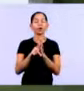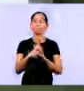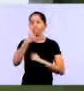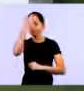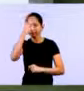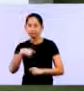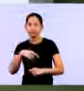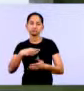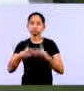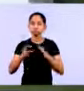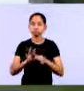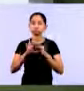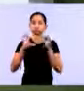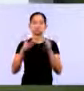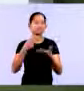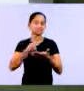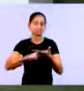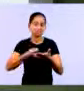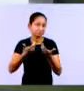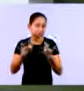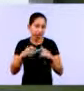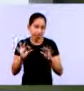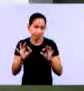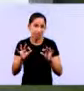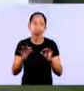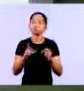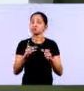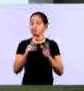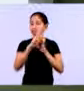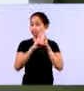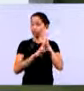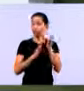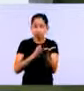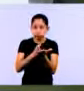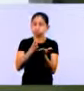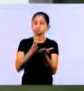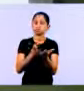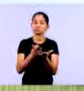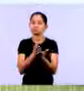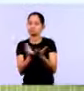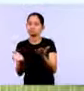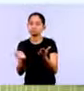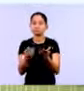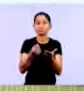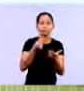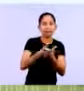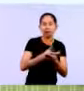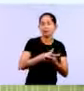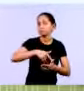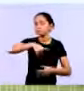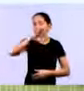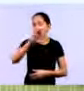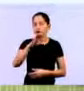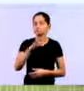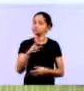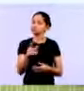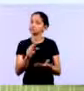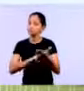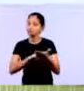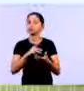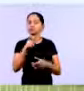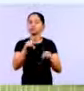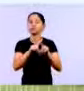ente político caso ele descumpra essa regra, essa organização, ou seja, gaste mais do que o devido, e bem como as